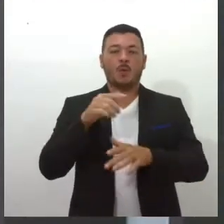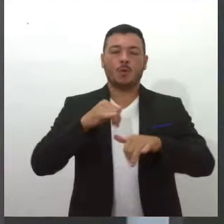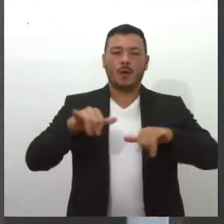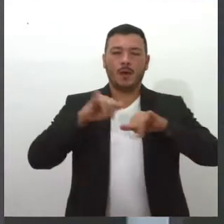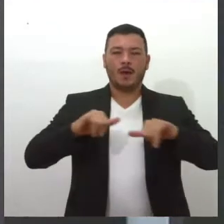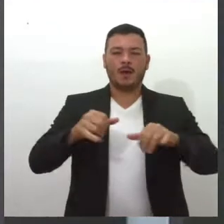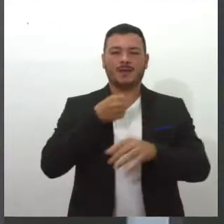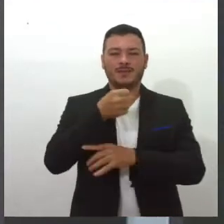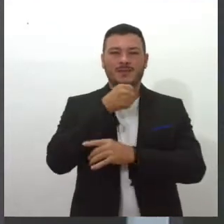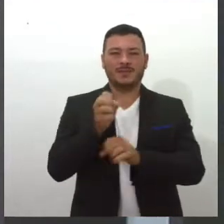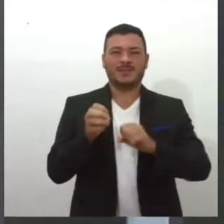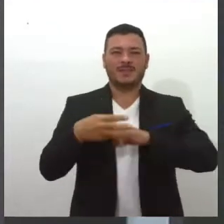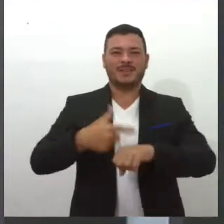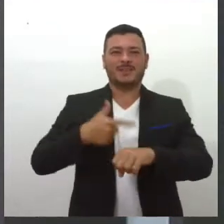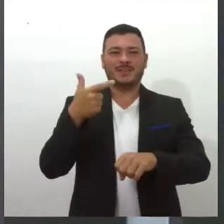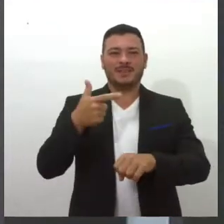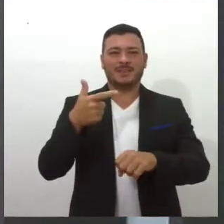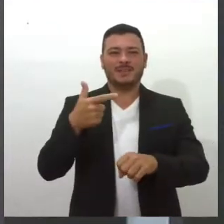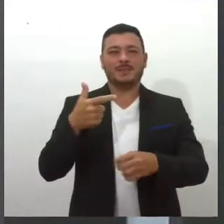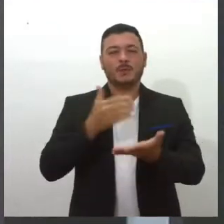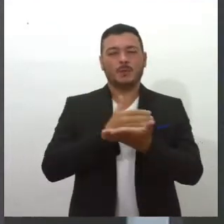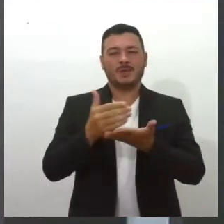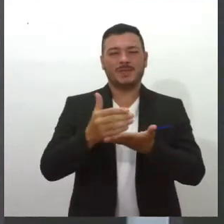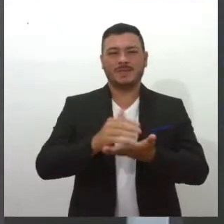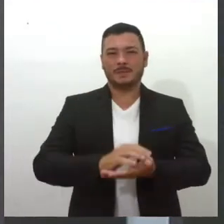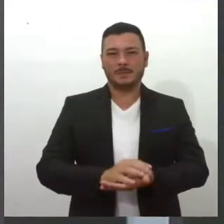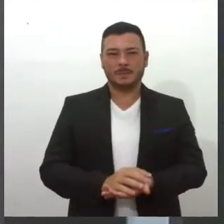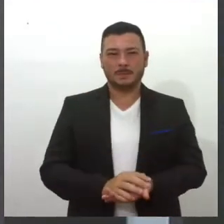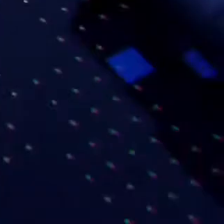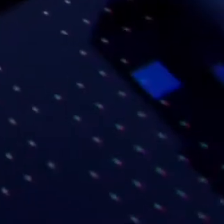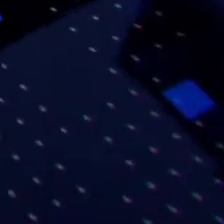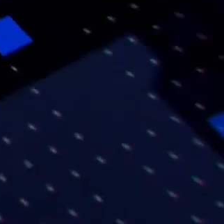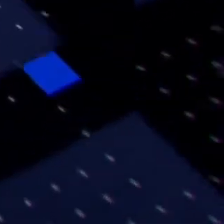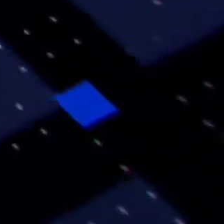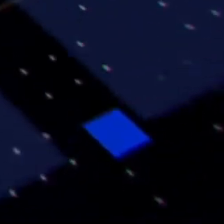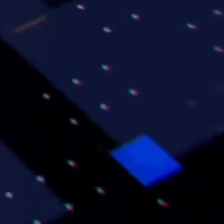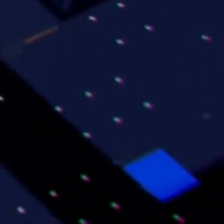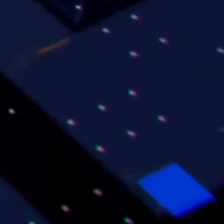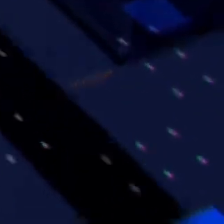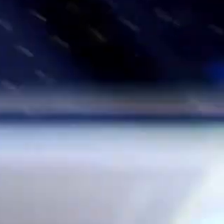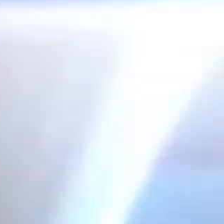no Jornal da Lese, segunda edição, que está só começando.